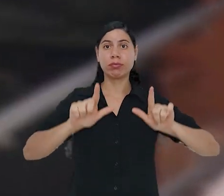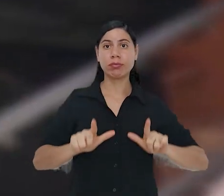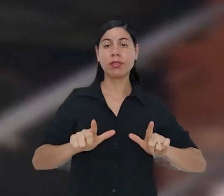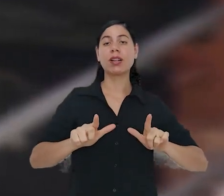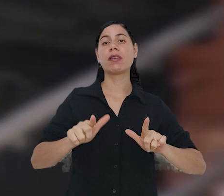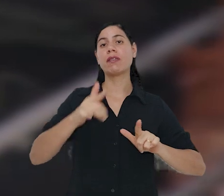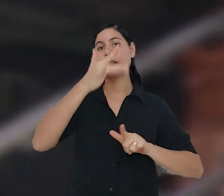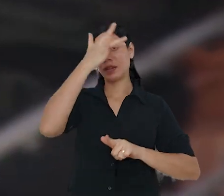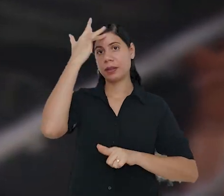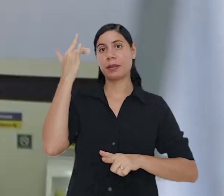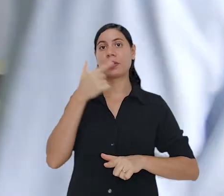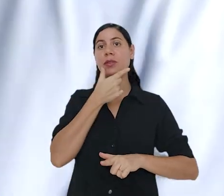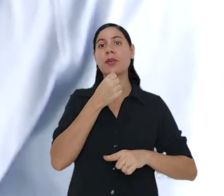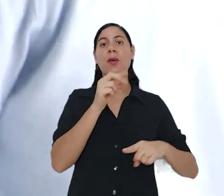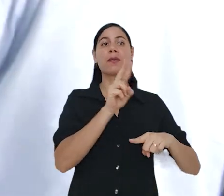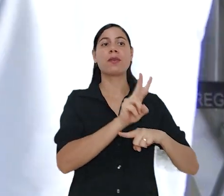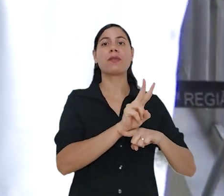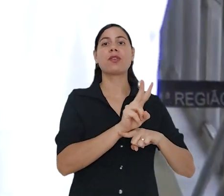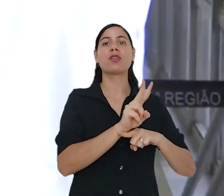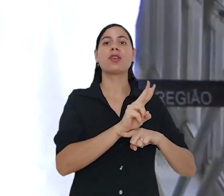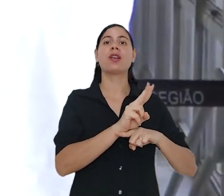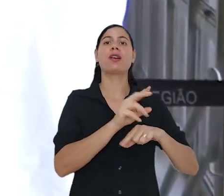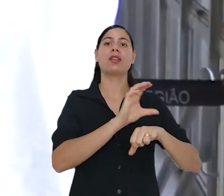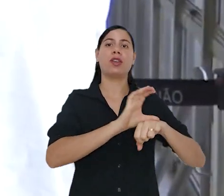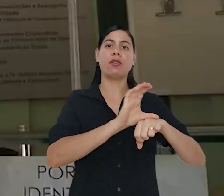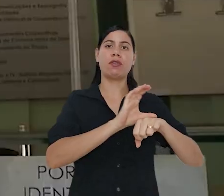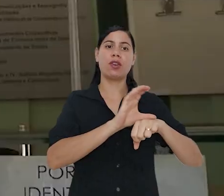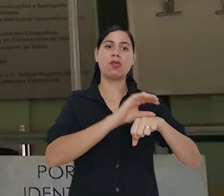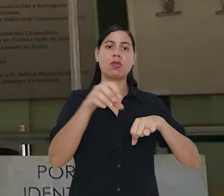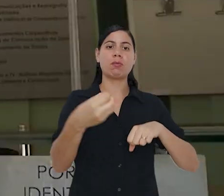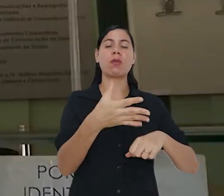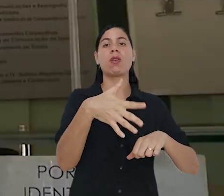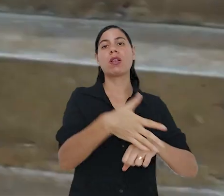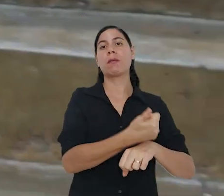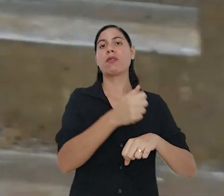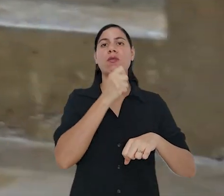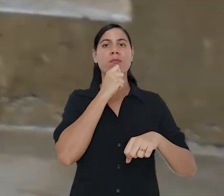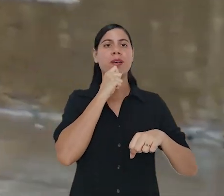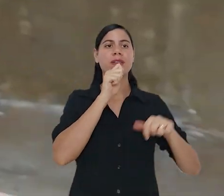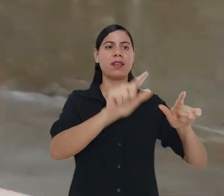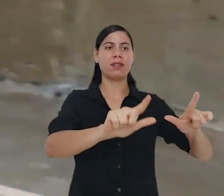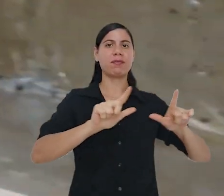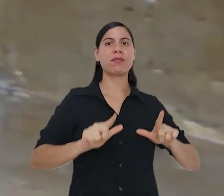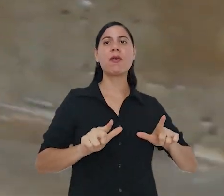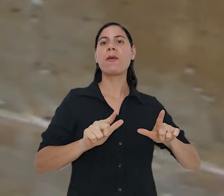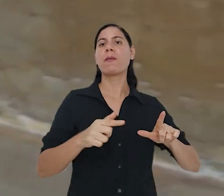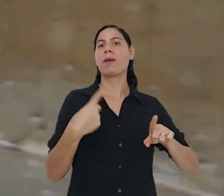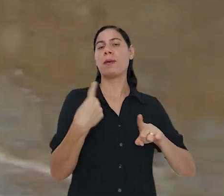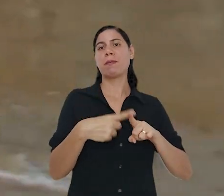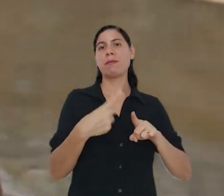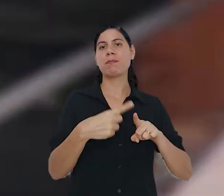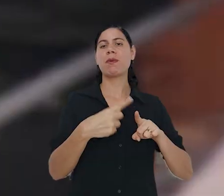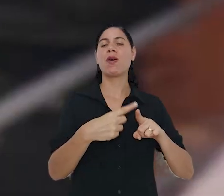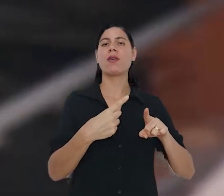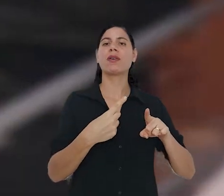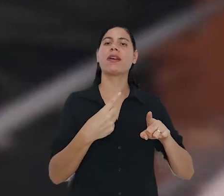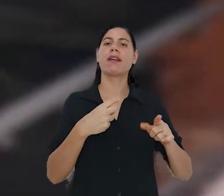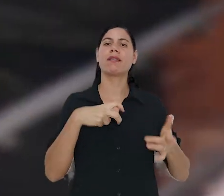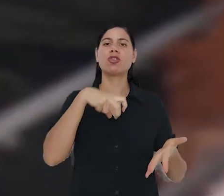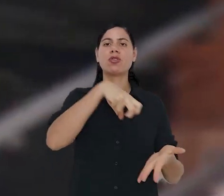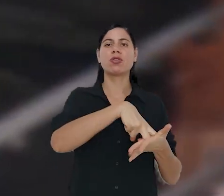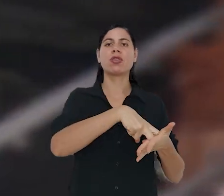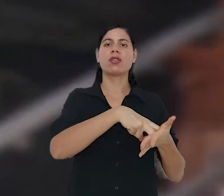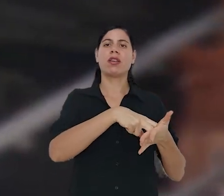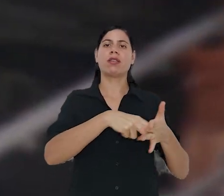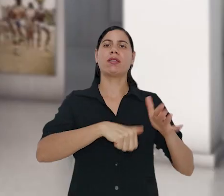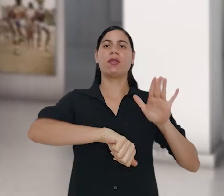a vigilante que participou de curso de reciclagem, mas não tinha recebido o documento por causa de condenação por infração